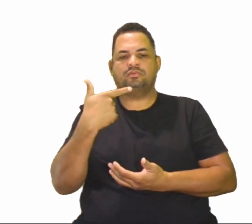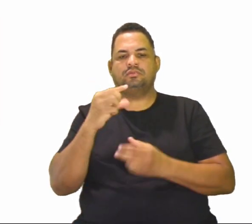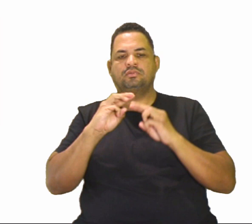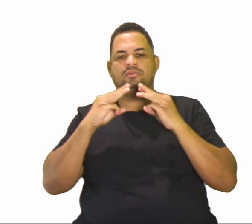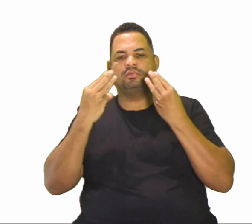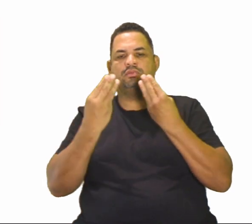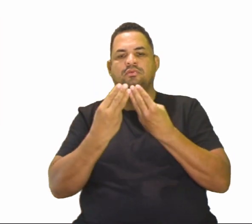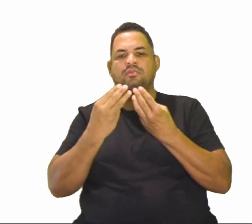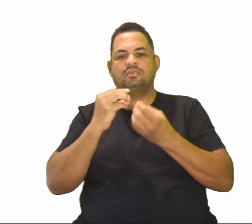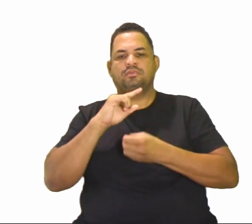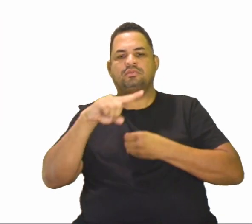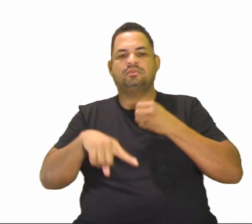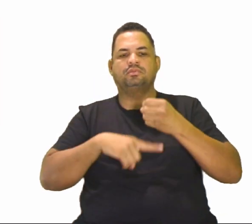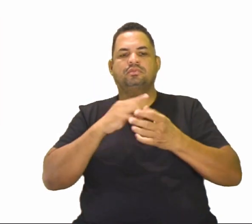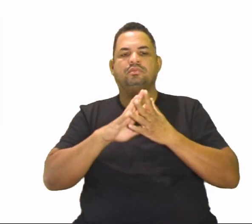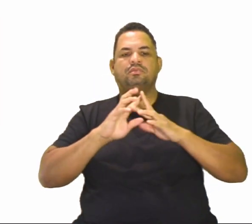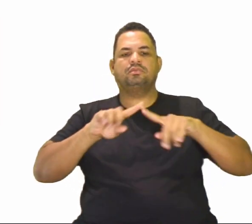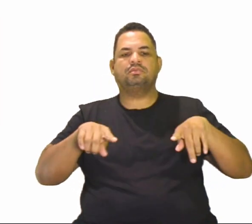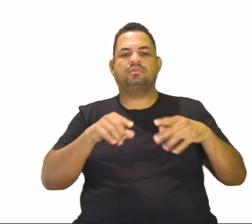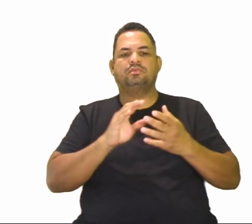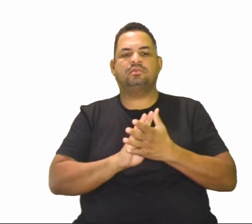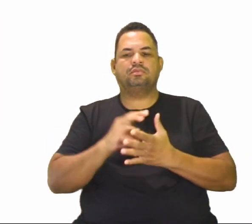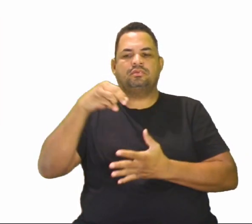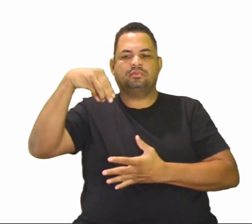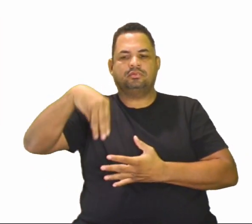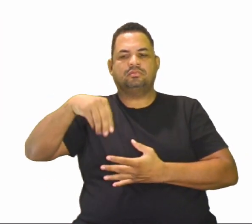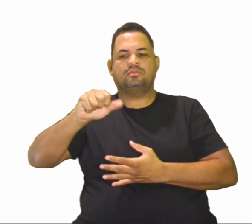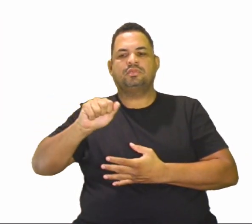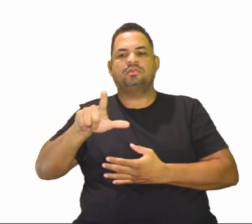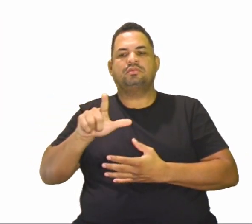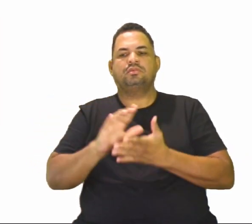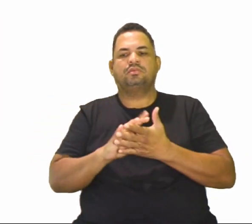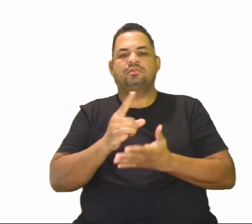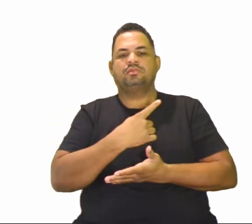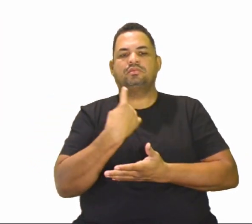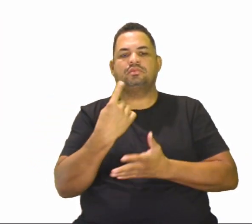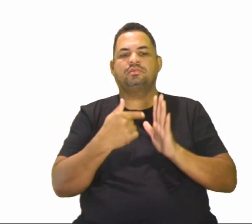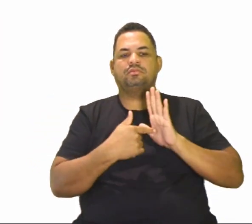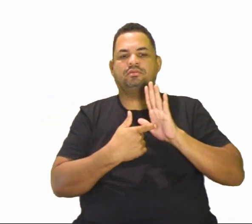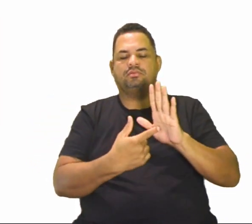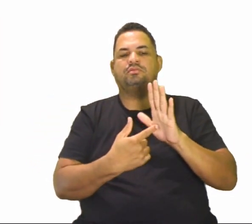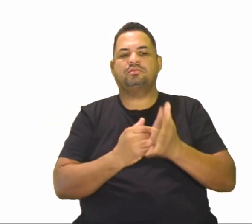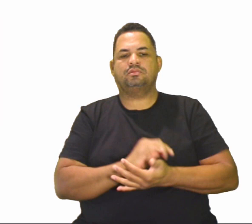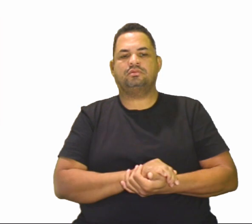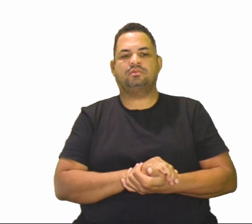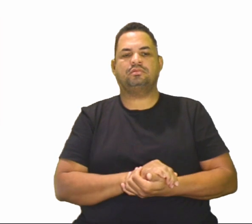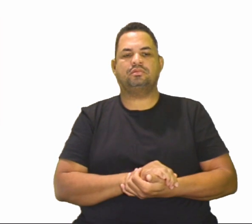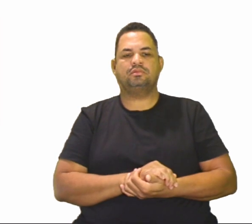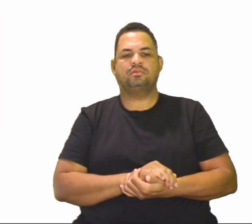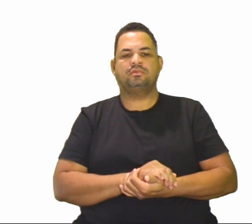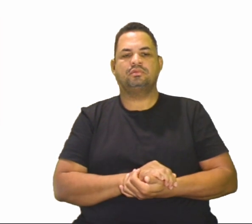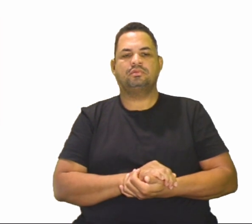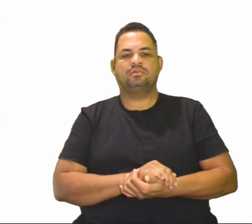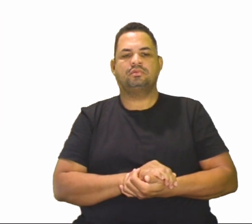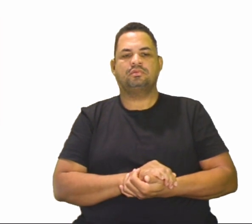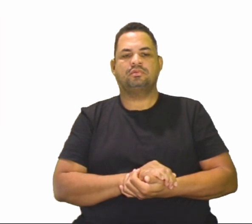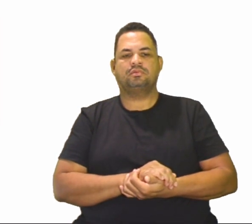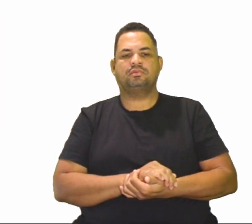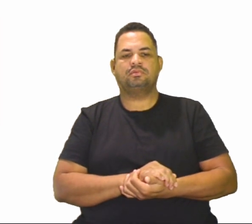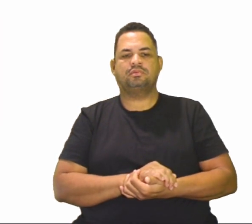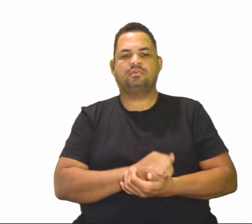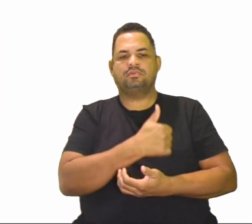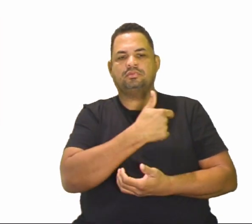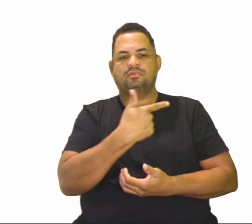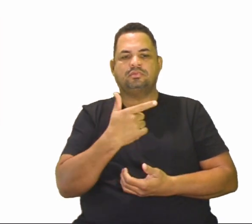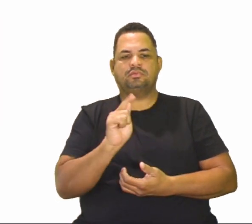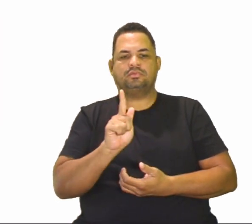massa atômica. Porém, em mol, nós expressamos que 12 gramas